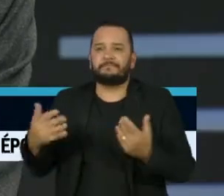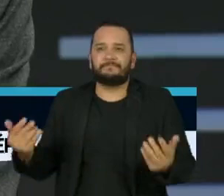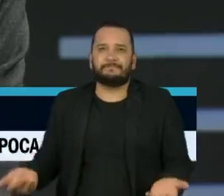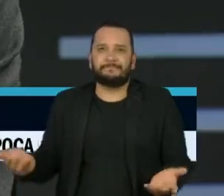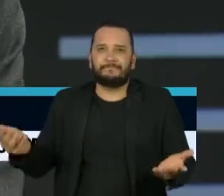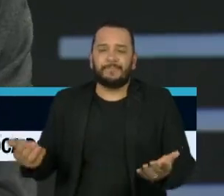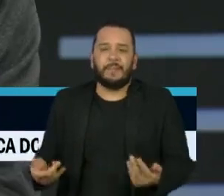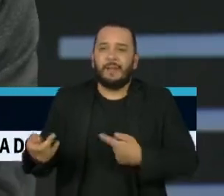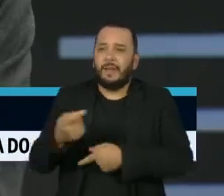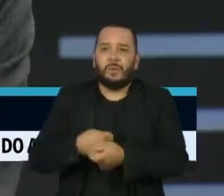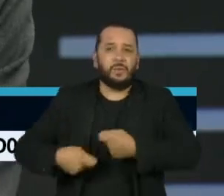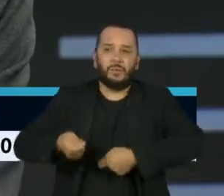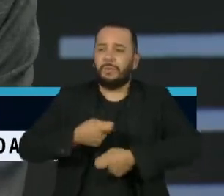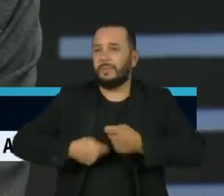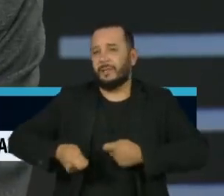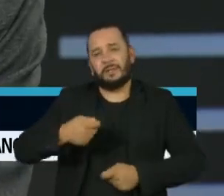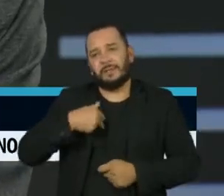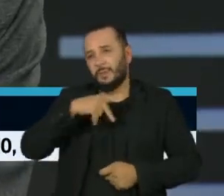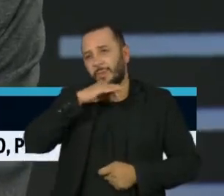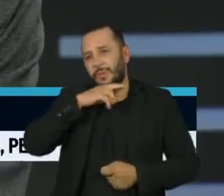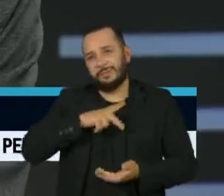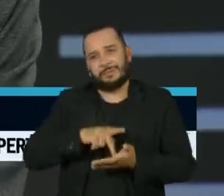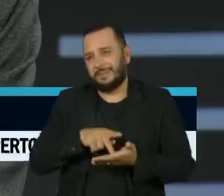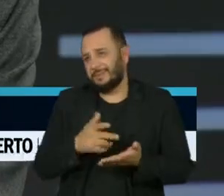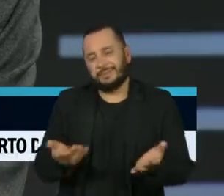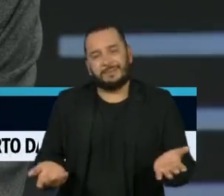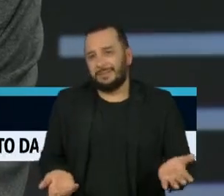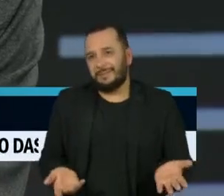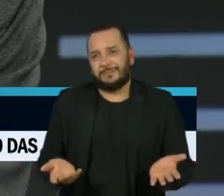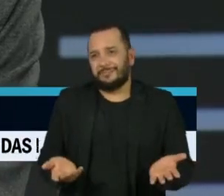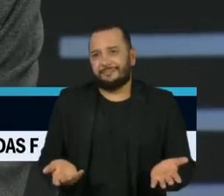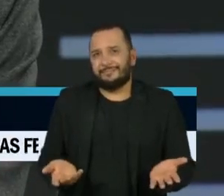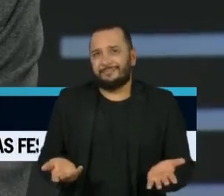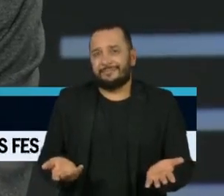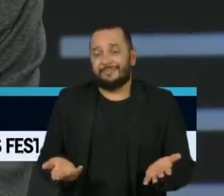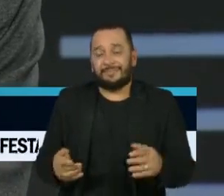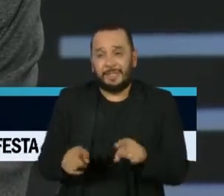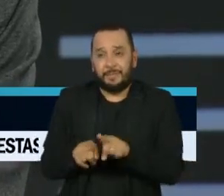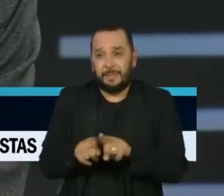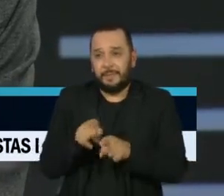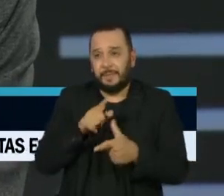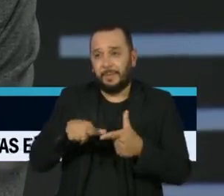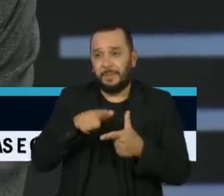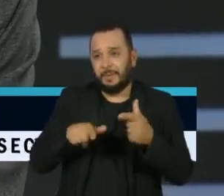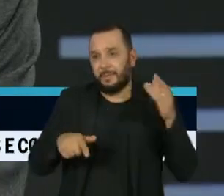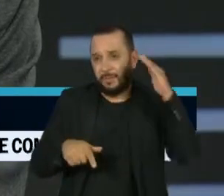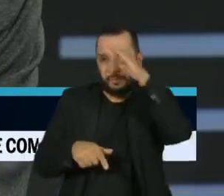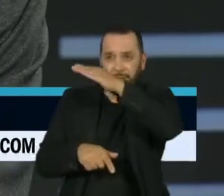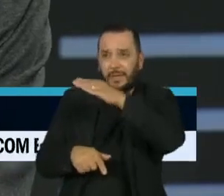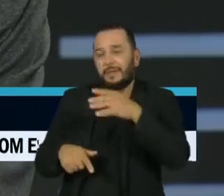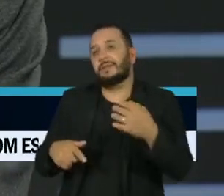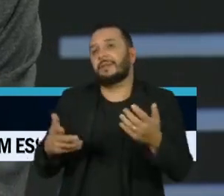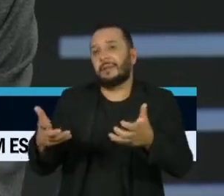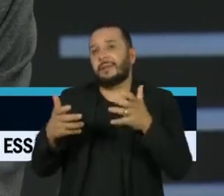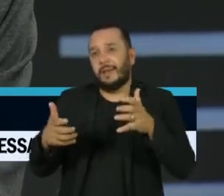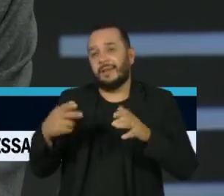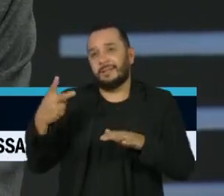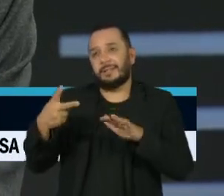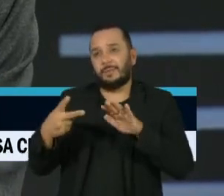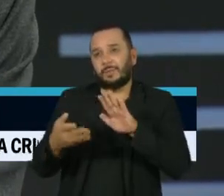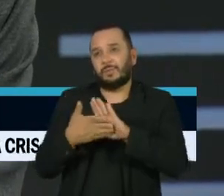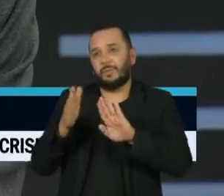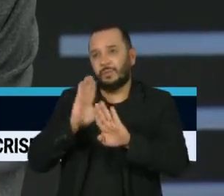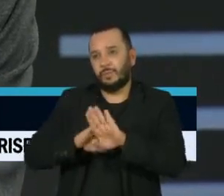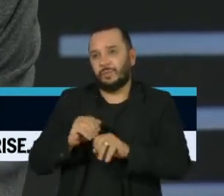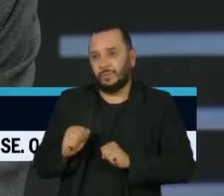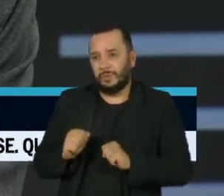vem. Ah, e o problema do presidente é muito simples, ele primeiro precisa estar no segundo turno. Então, ele precisa ter ali